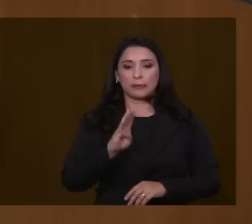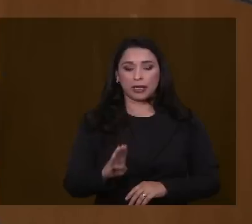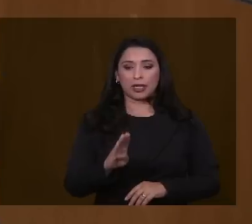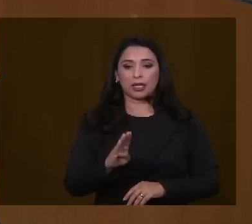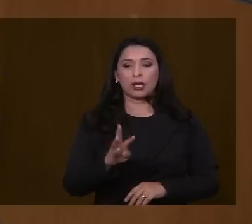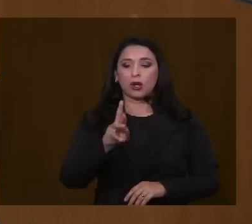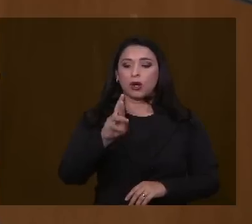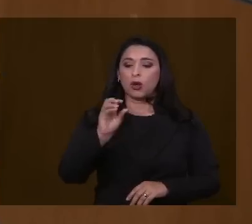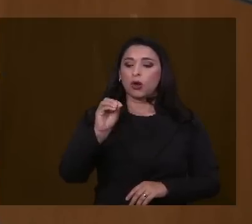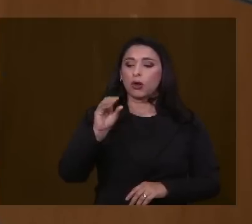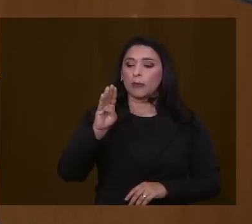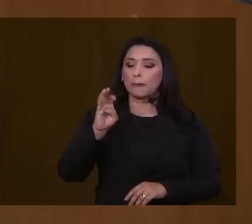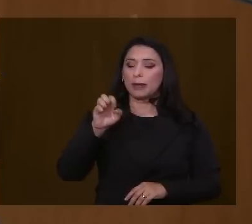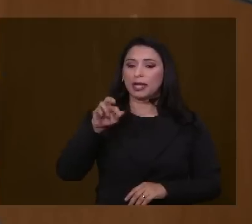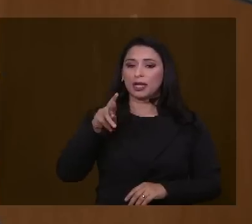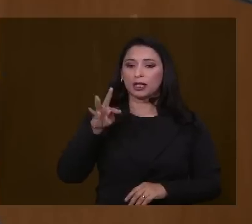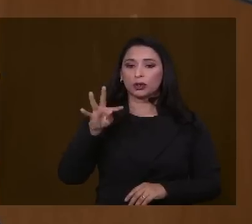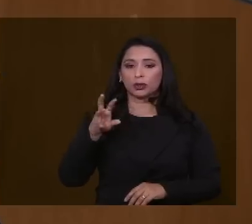senhora